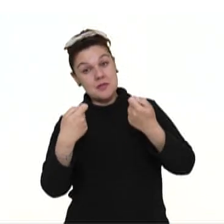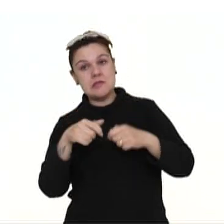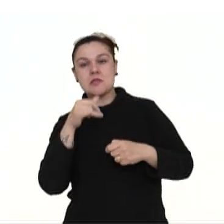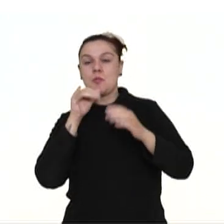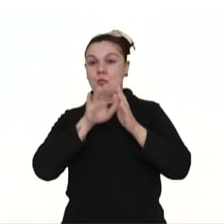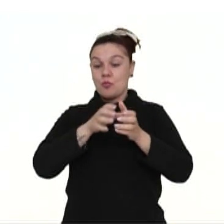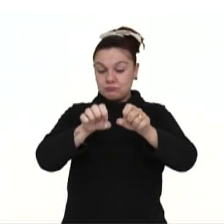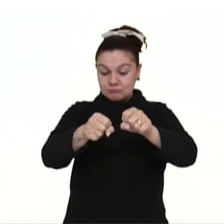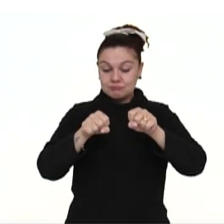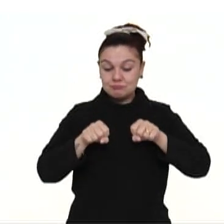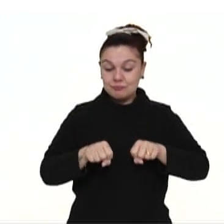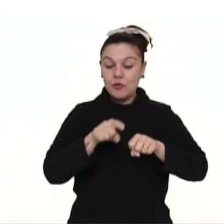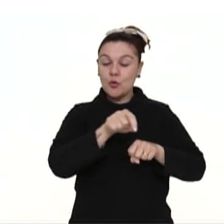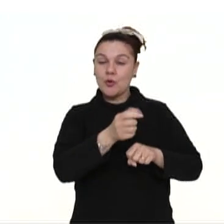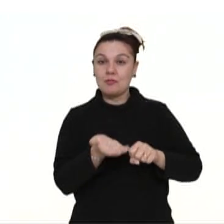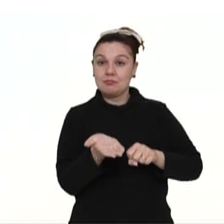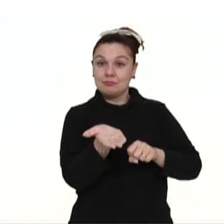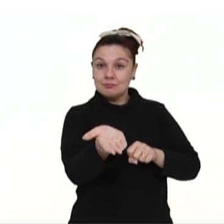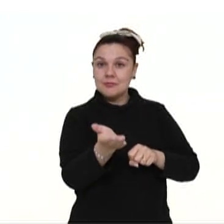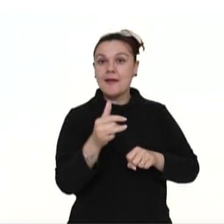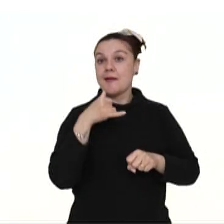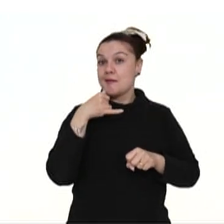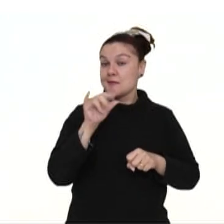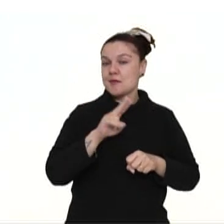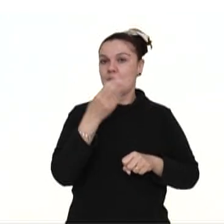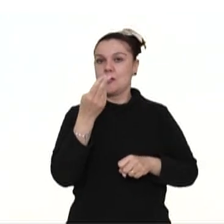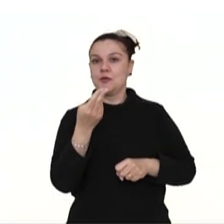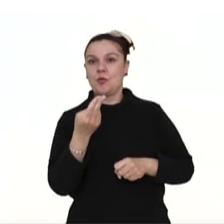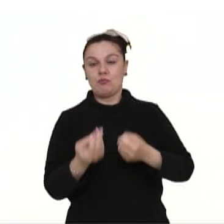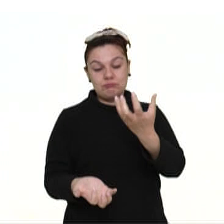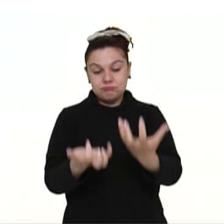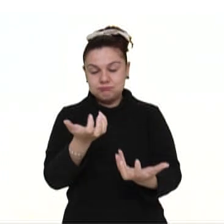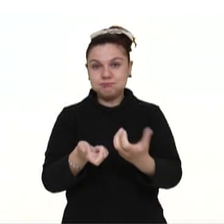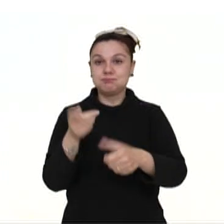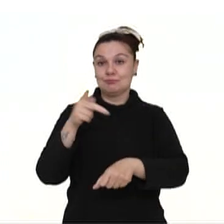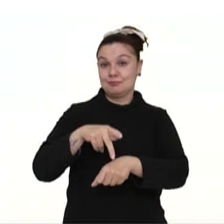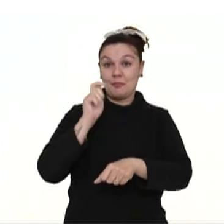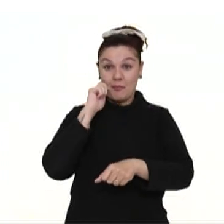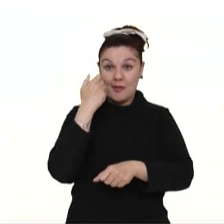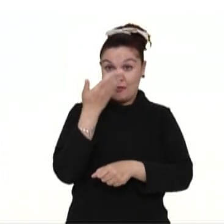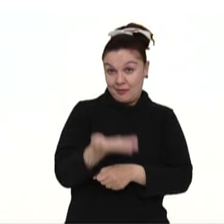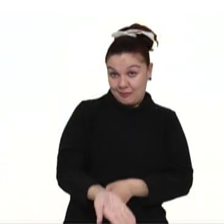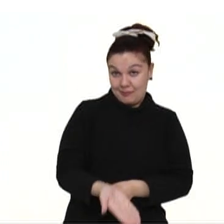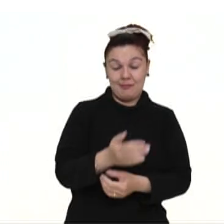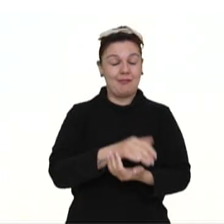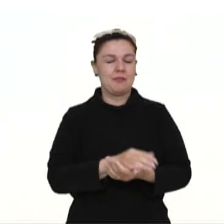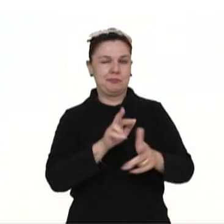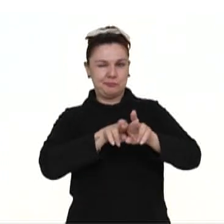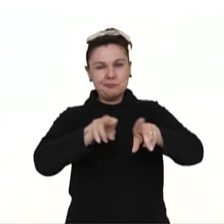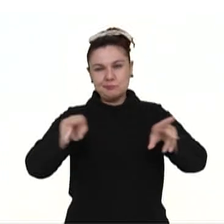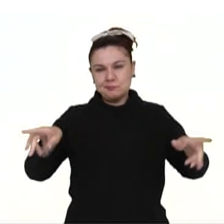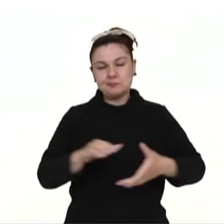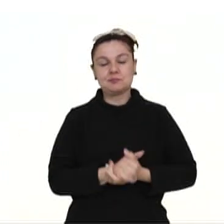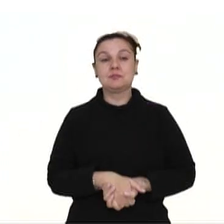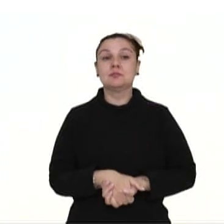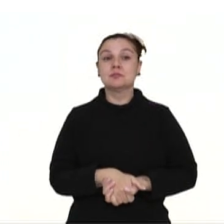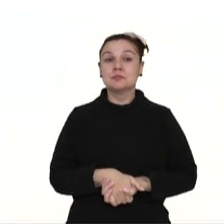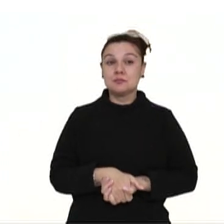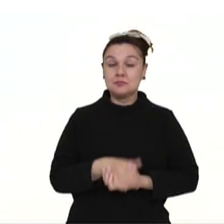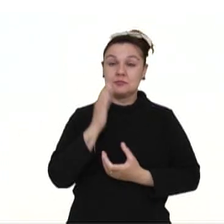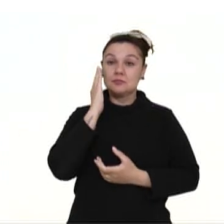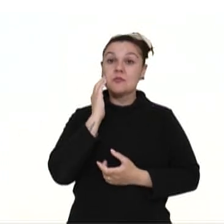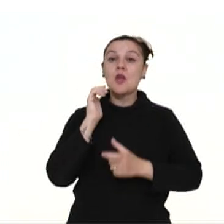elétrica e muito trabalho envolvido nisso, ou carvão, por exemplo, e várias outras coisas. E aí,